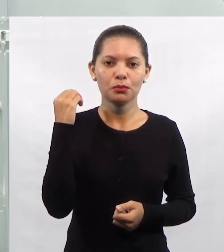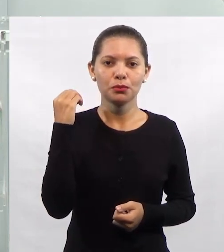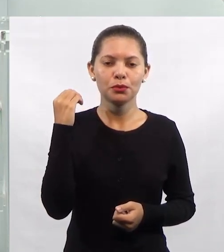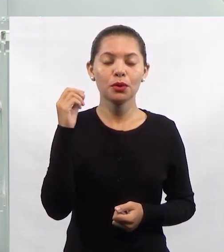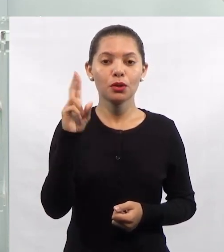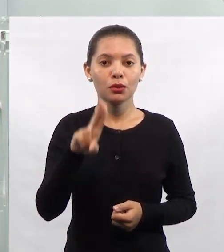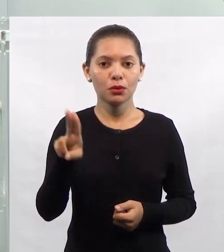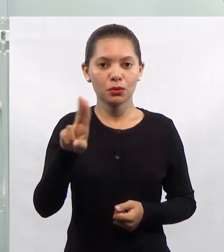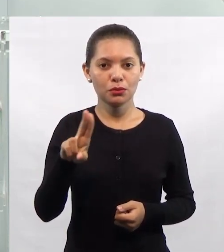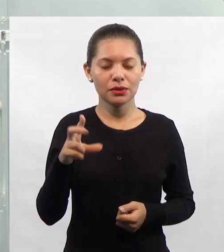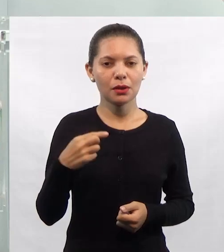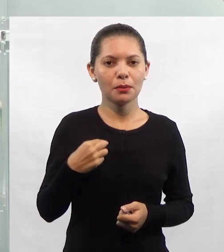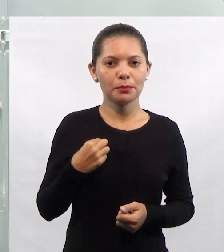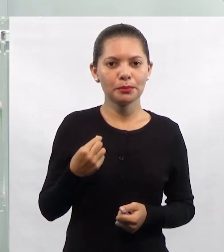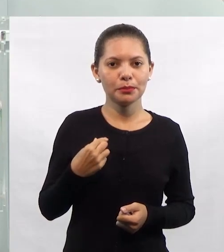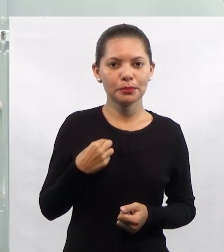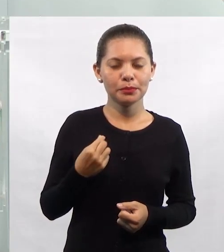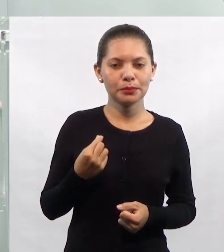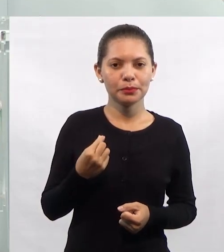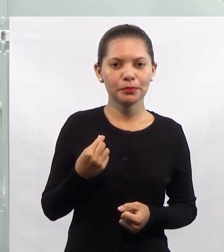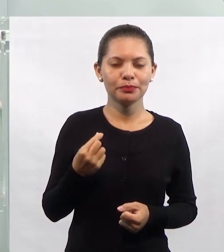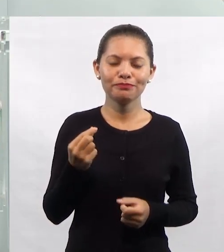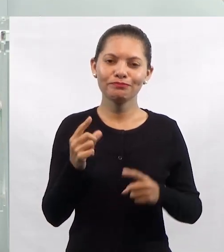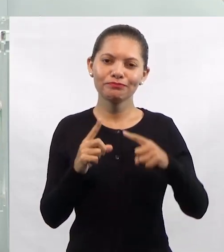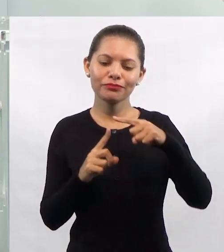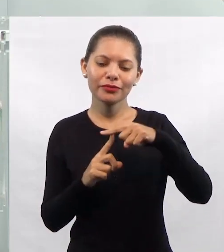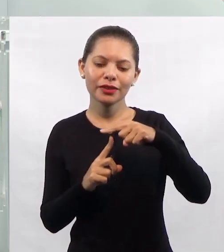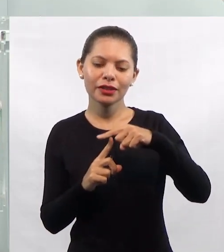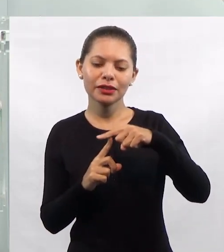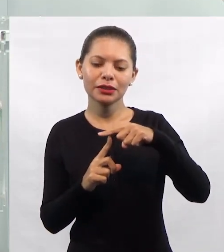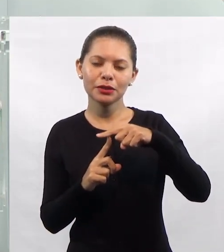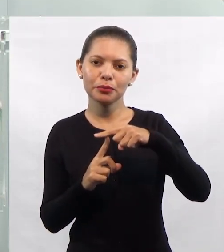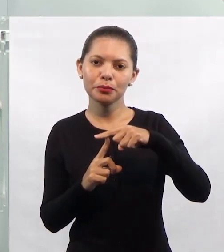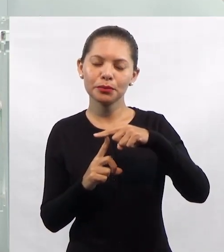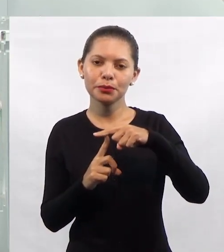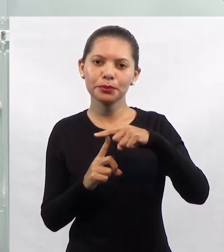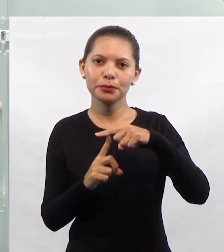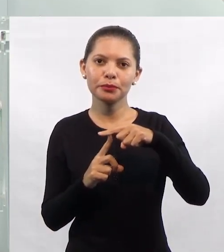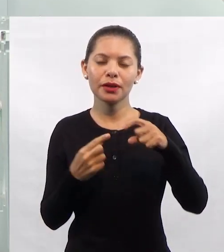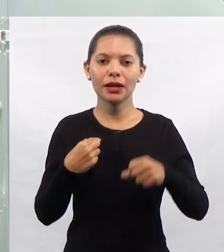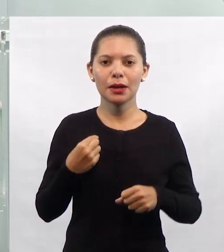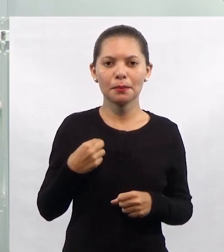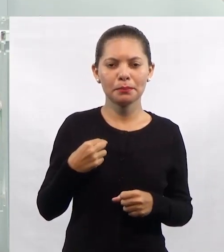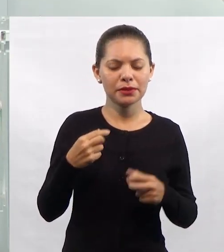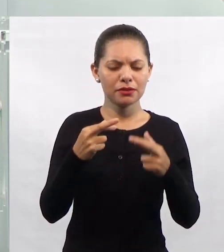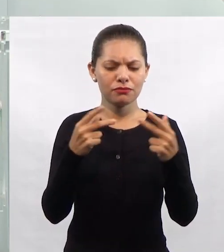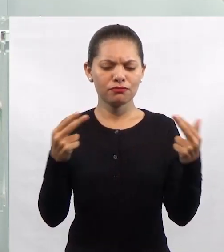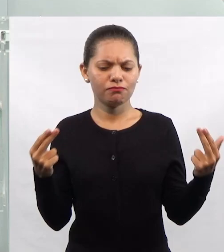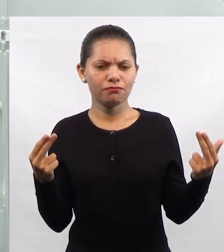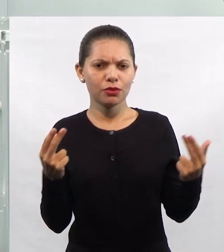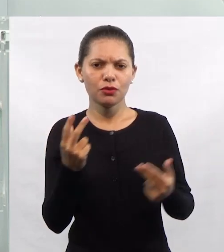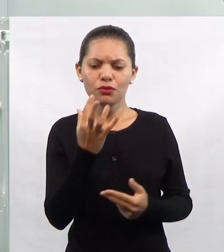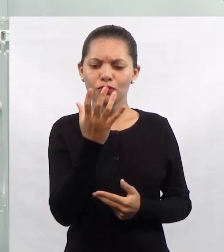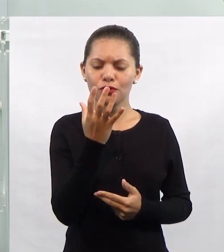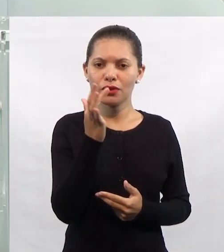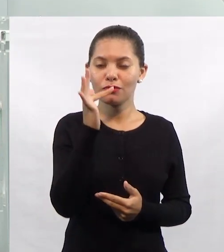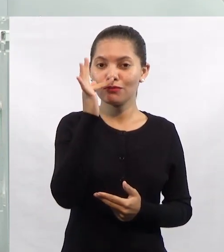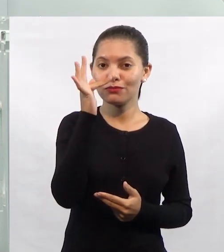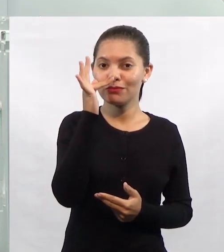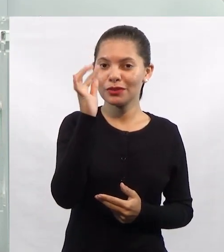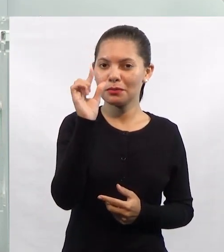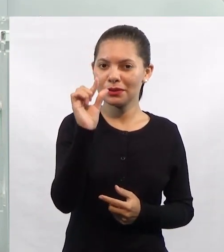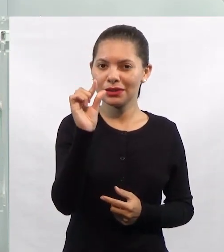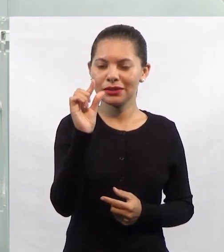Estou trajando uma blusa tipo camisete de estampa florida, com florzinhas bem